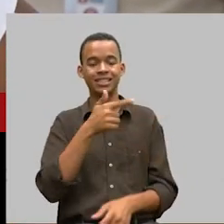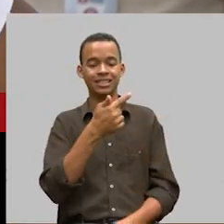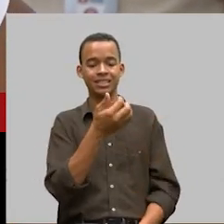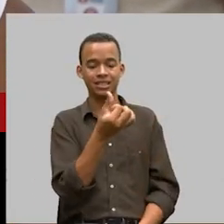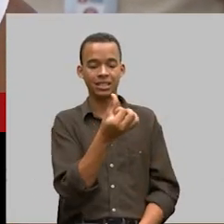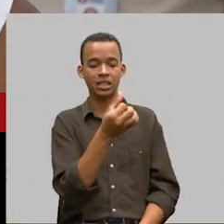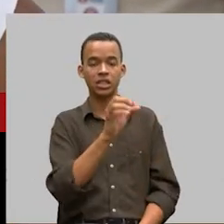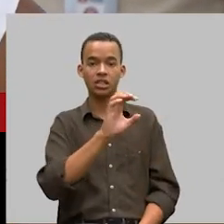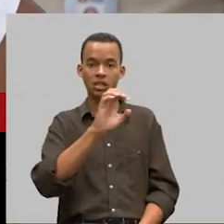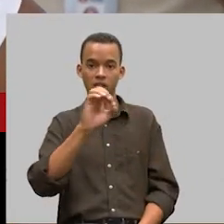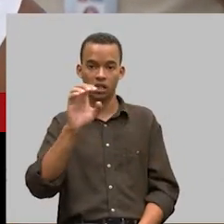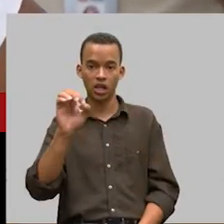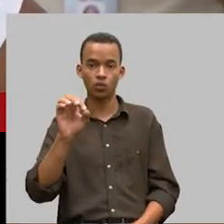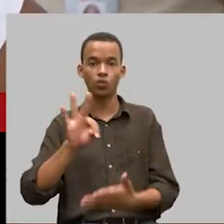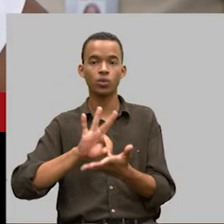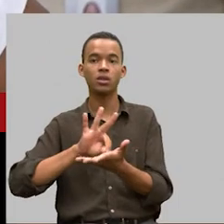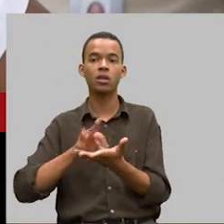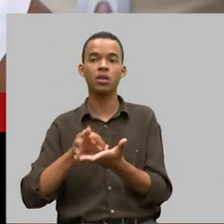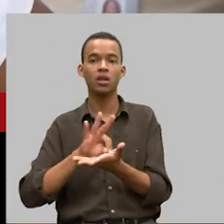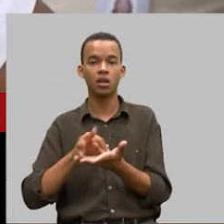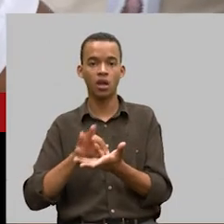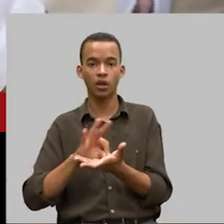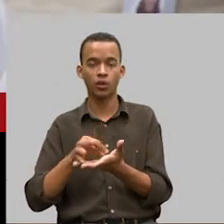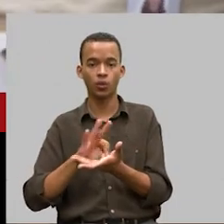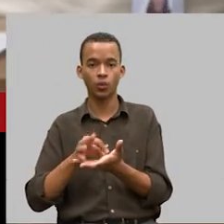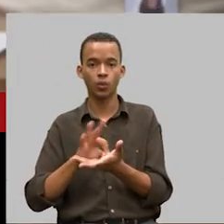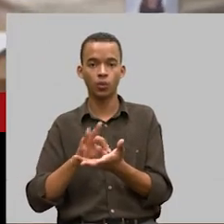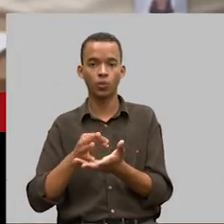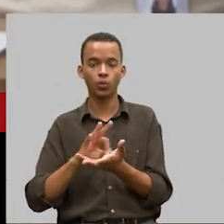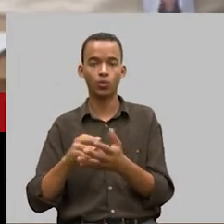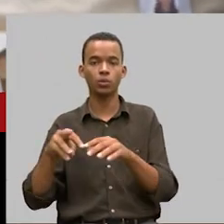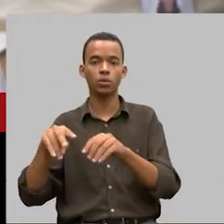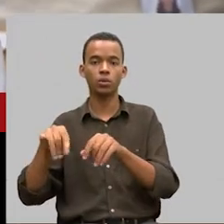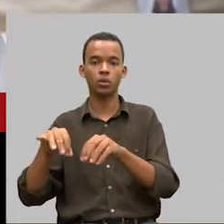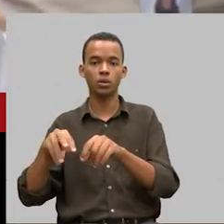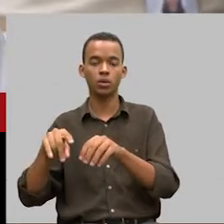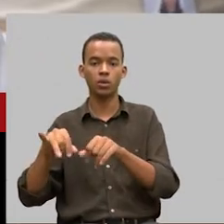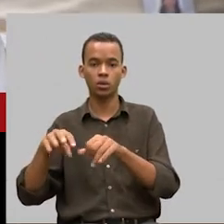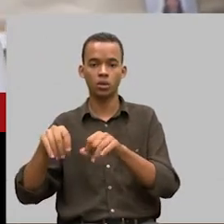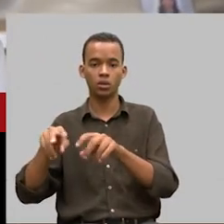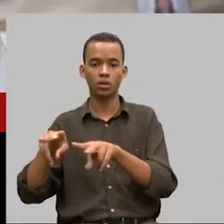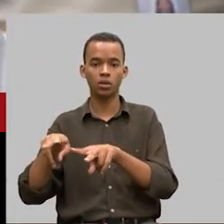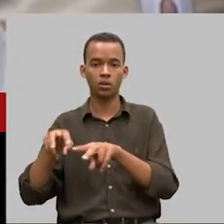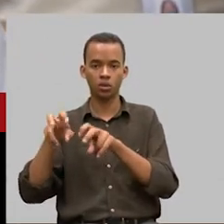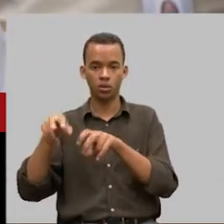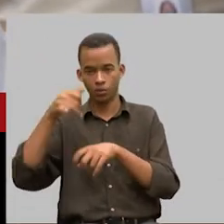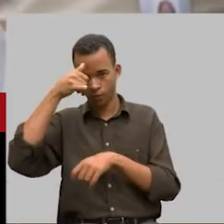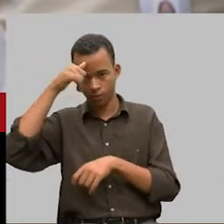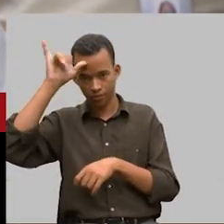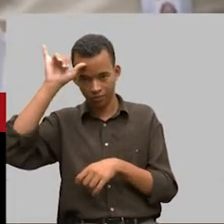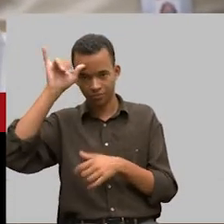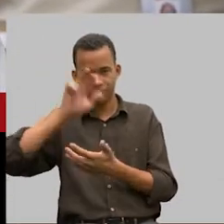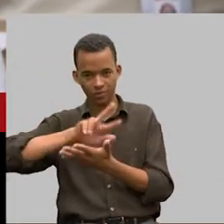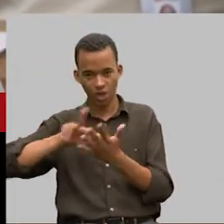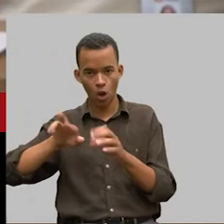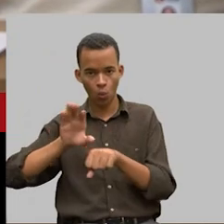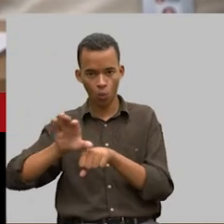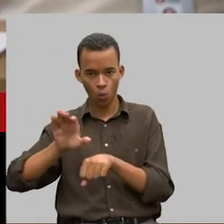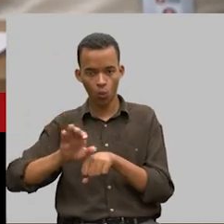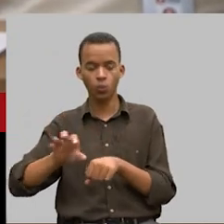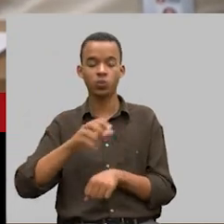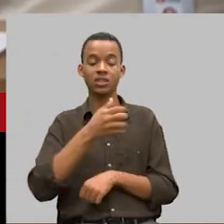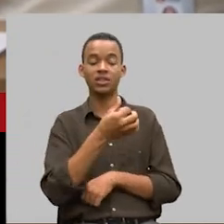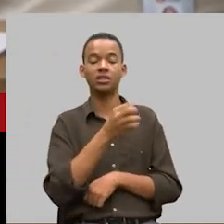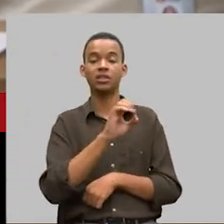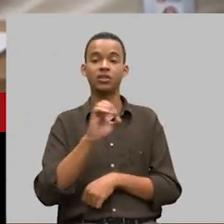aí e a os agricultores familiar reclamando da falta de assistência